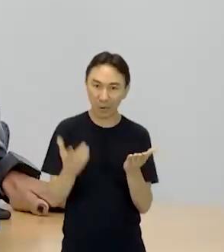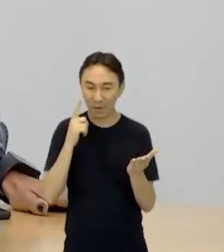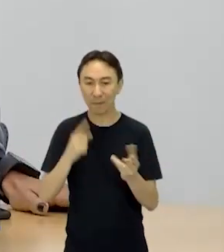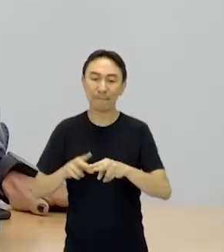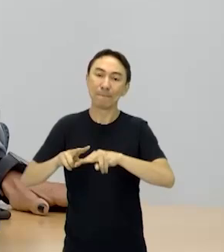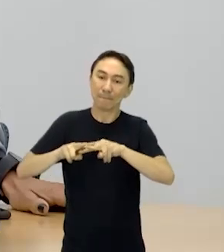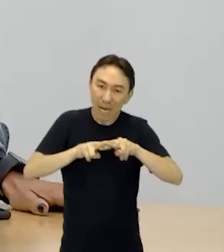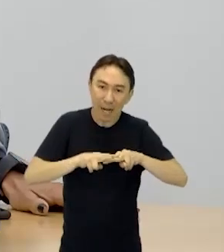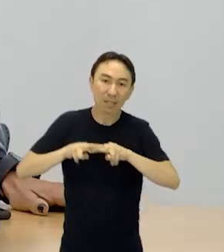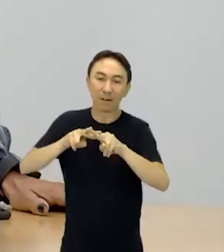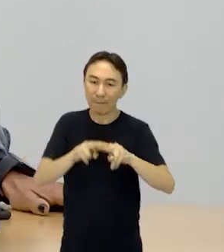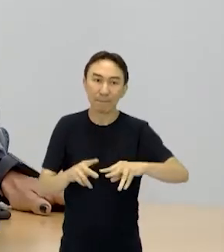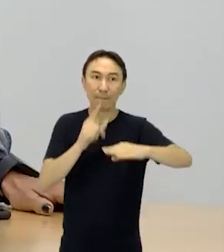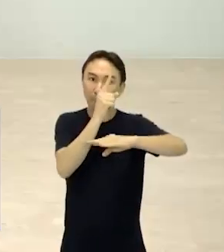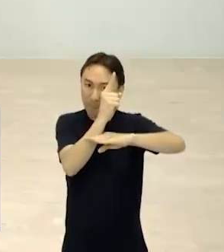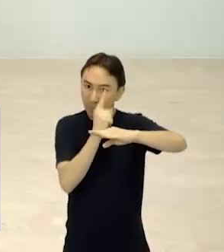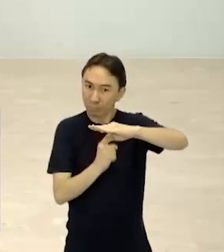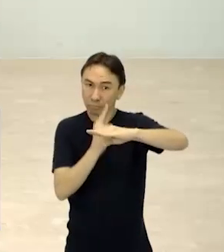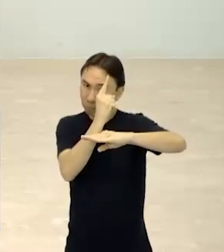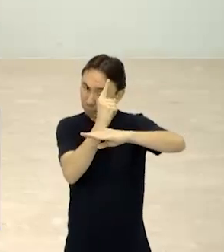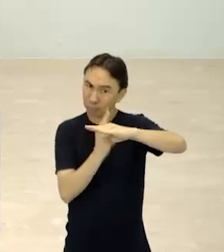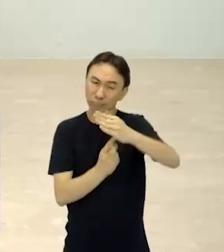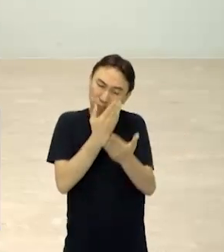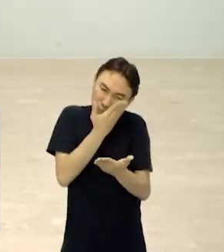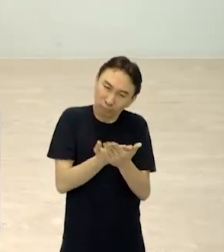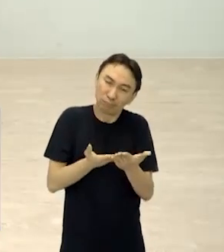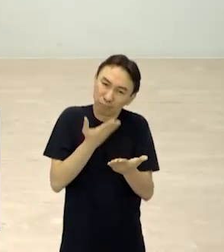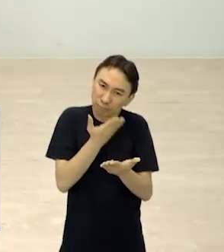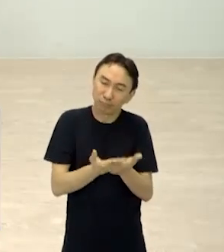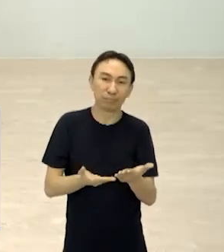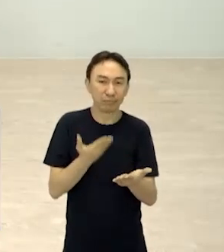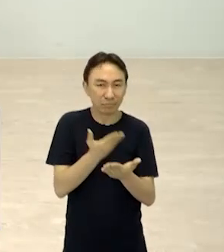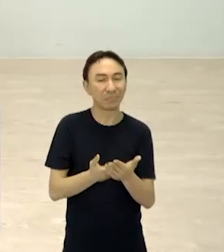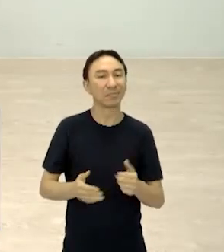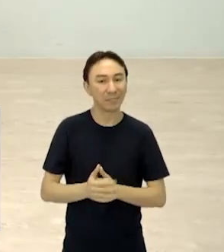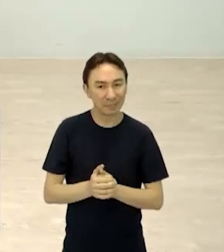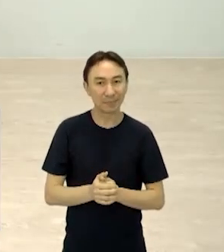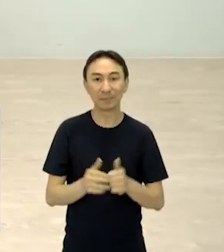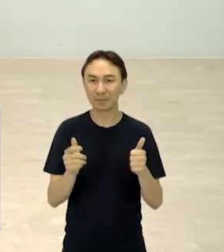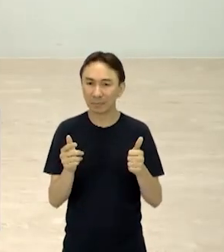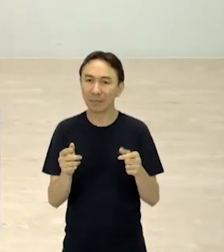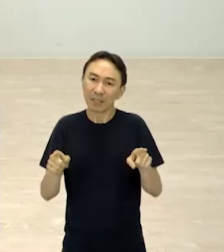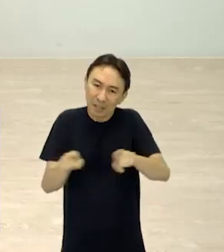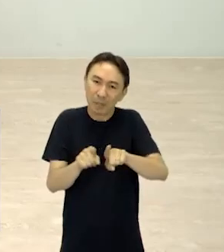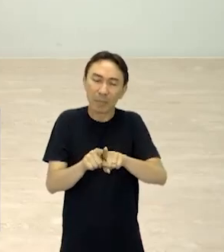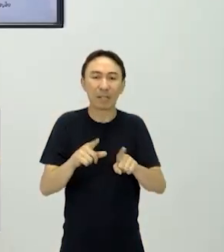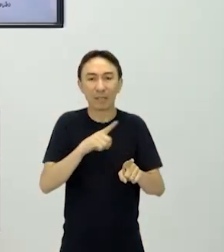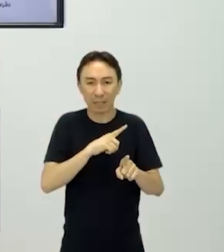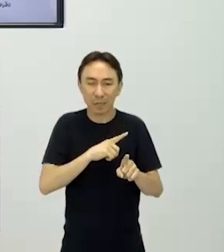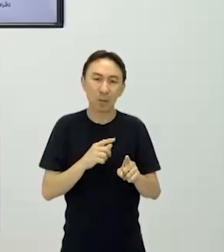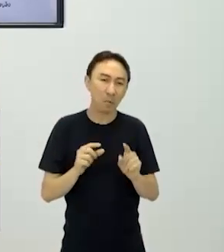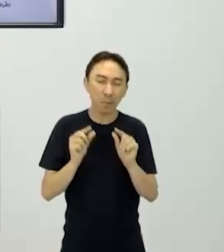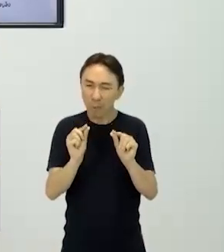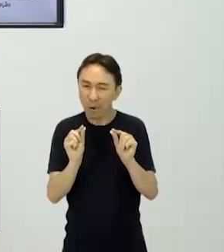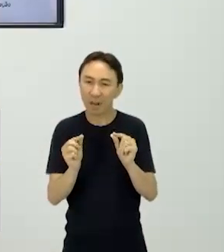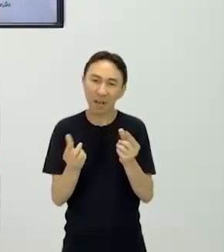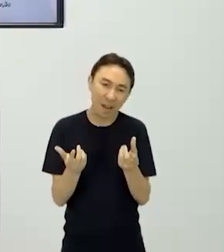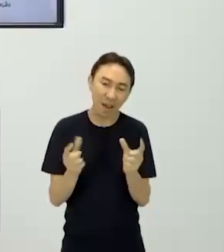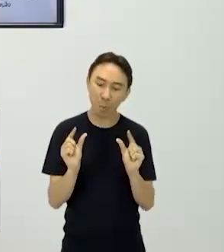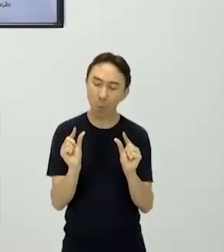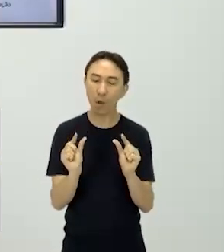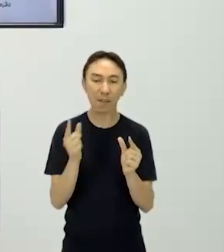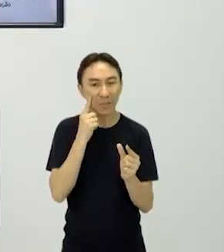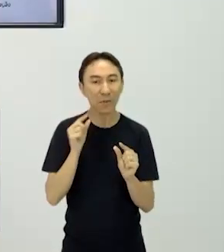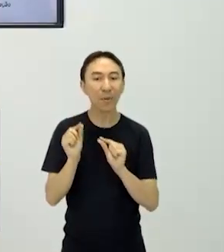intensivamente sobre as frações, né, Tony? Exatamente. E vamos fazer um linkzinho também a respeito de proporcionalidade, já que a gente já trabalhou a proporcionalidade